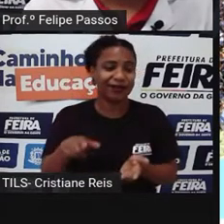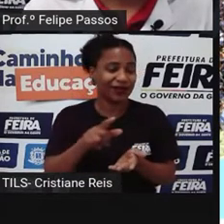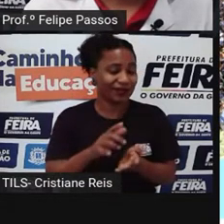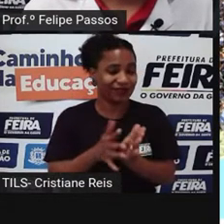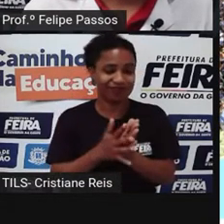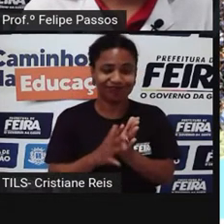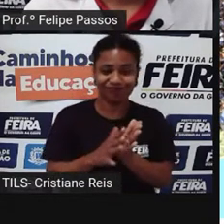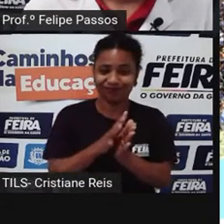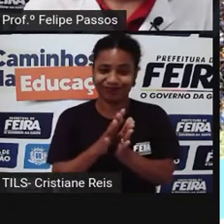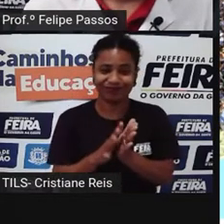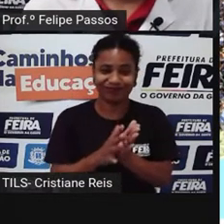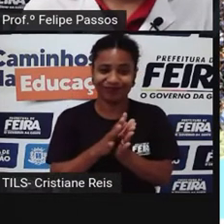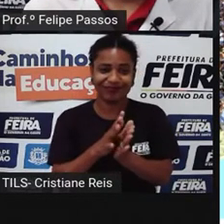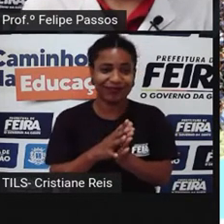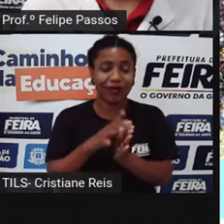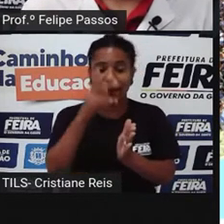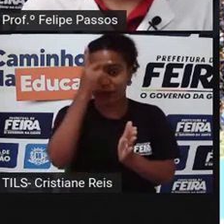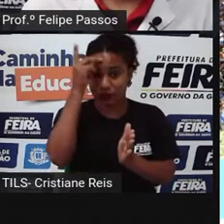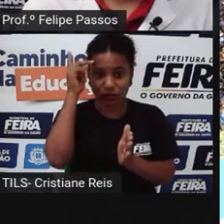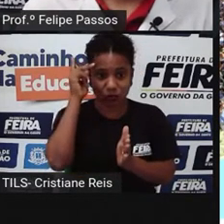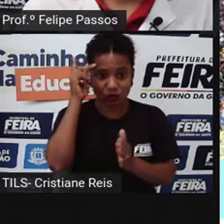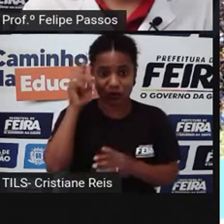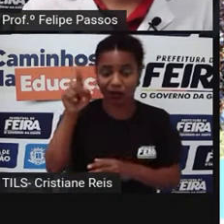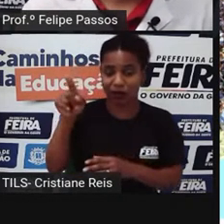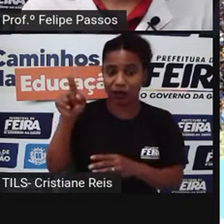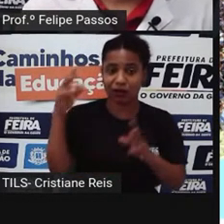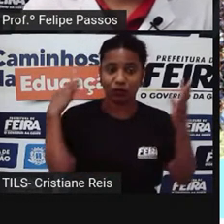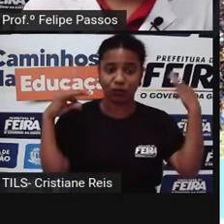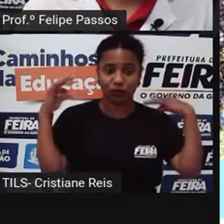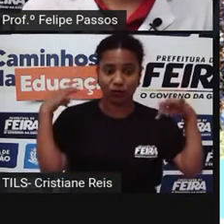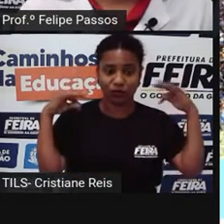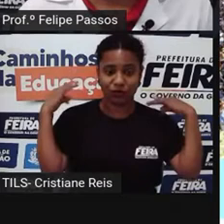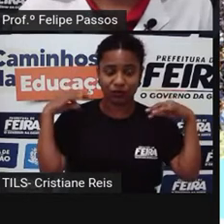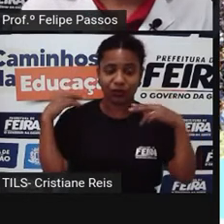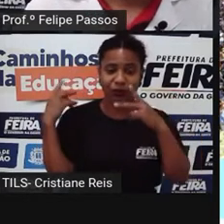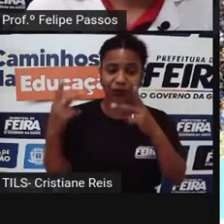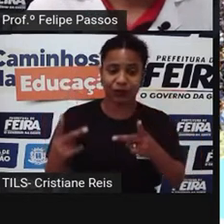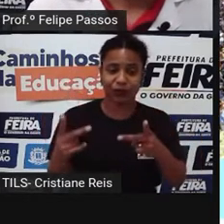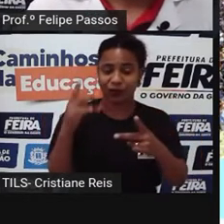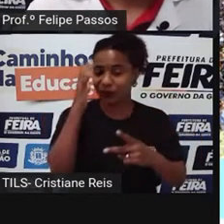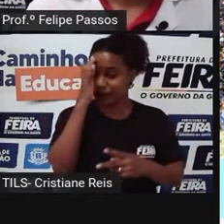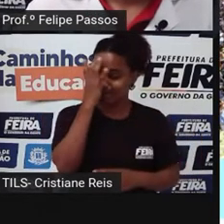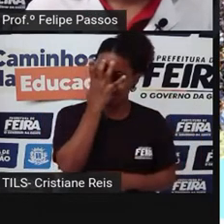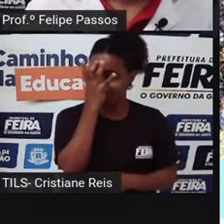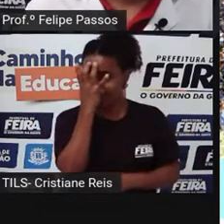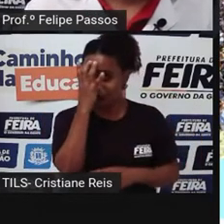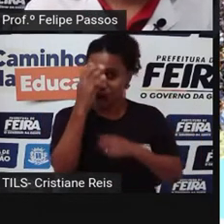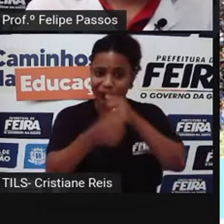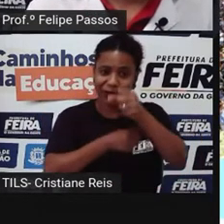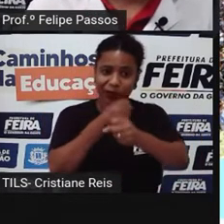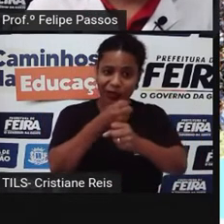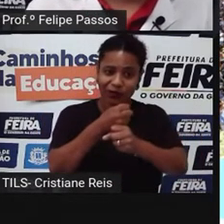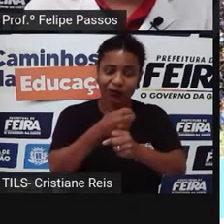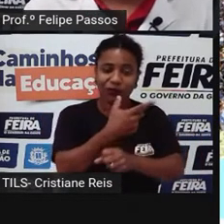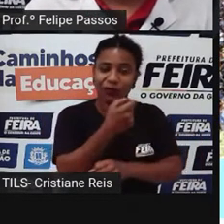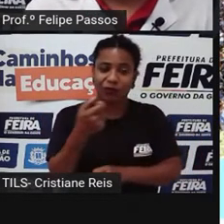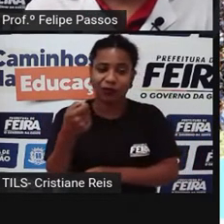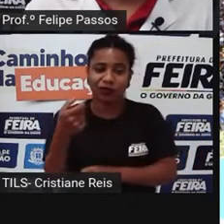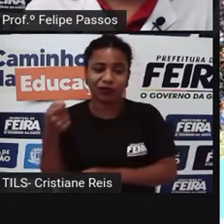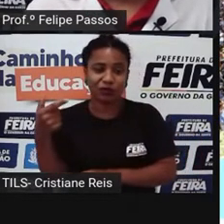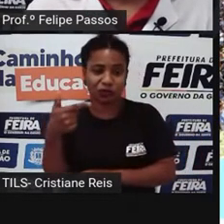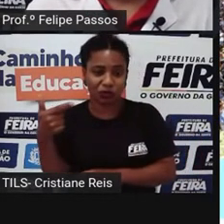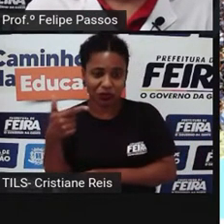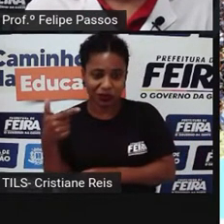atraem muitos turistas. É, por que que o carnaval está sendo discutido agora, se vai ter ou não em 2022? Porque vem gente do mundo todo